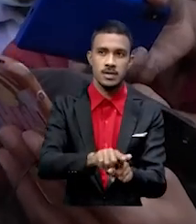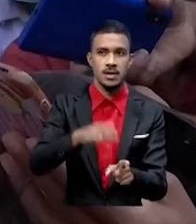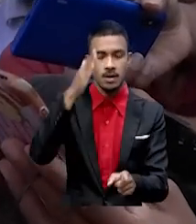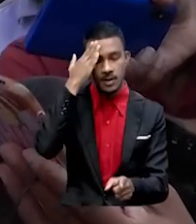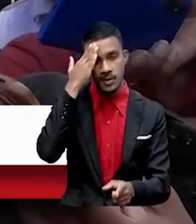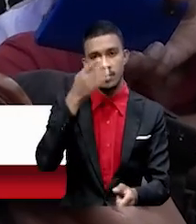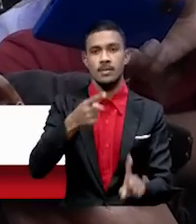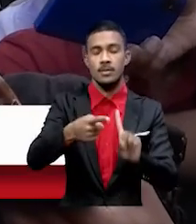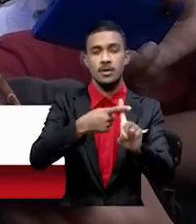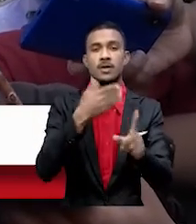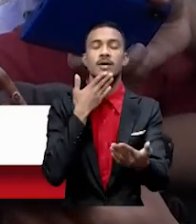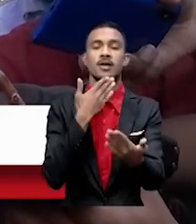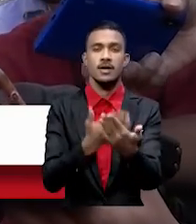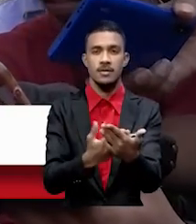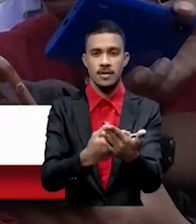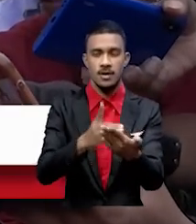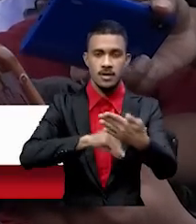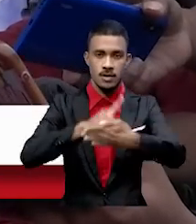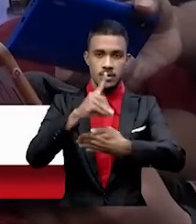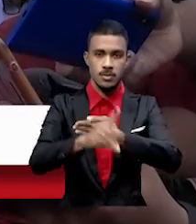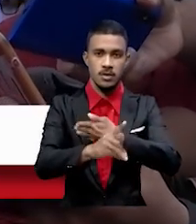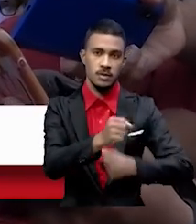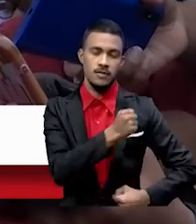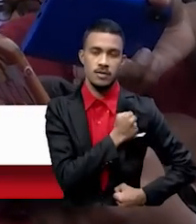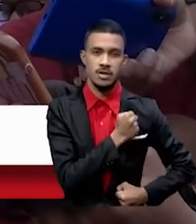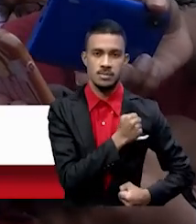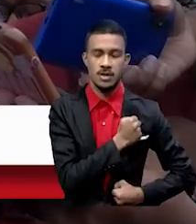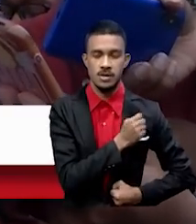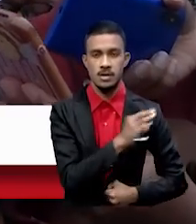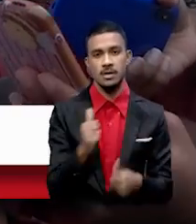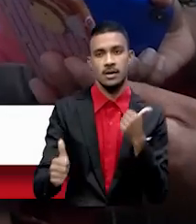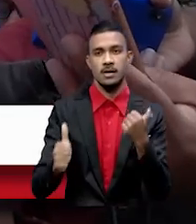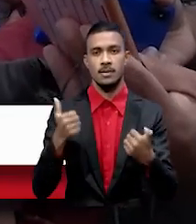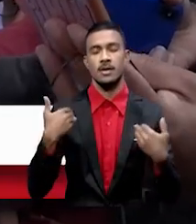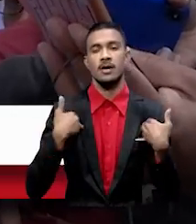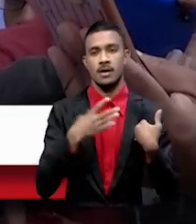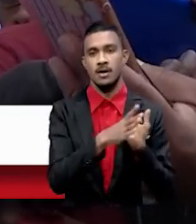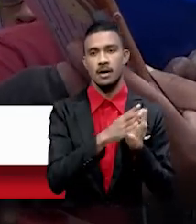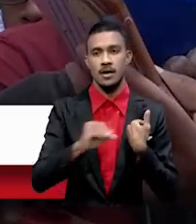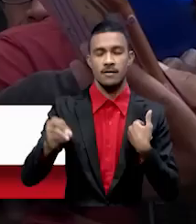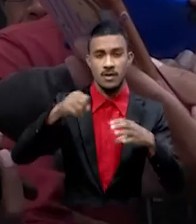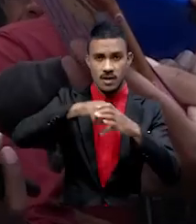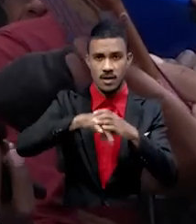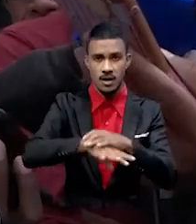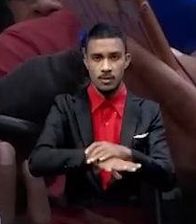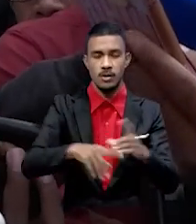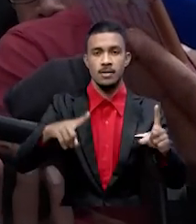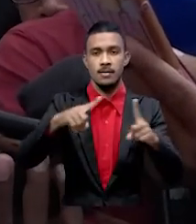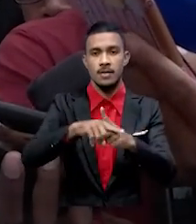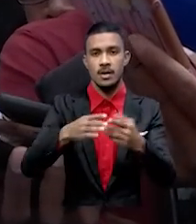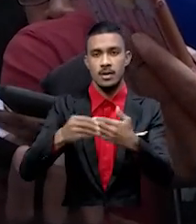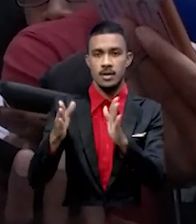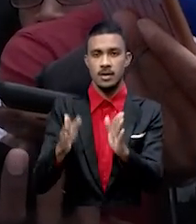tebes katak desenvolvimento forças armadas nia, nebe maka iha abut ba ia líderes nacionais